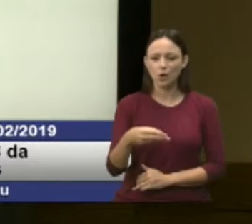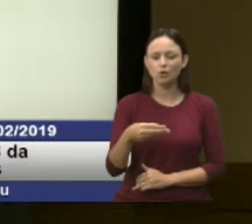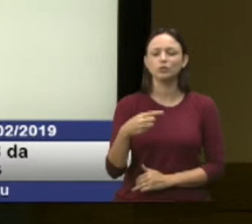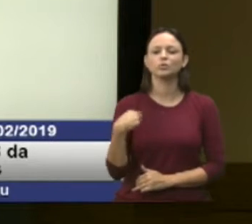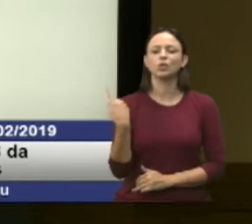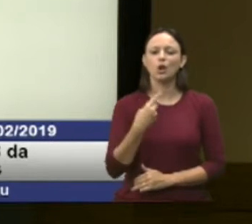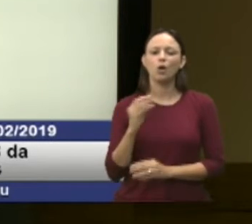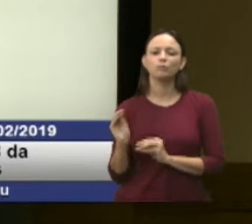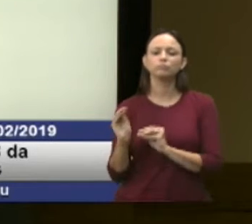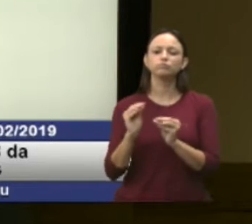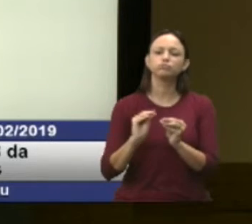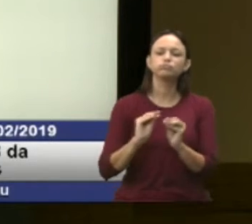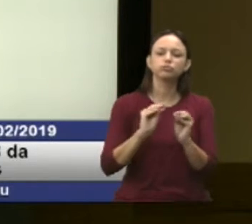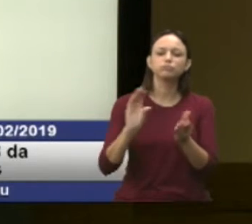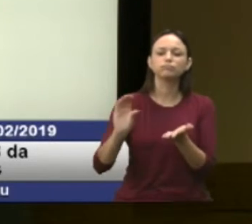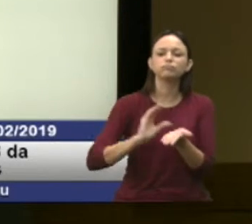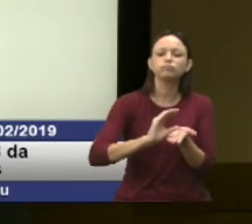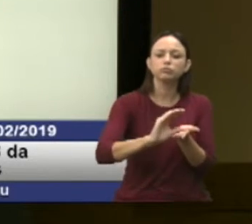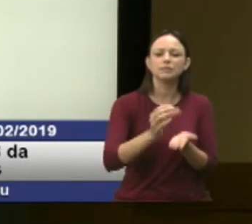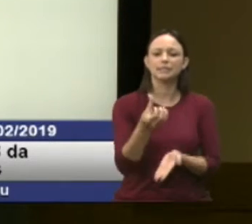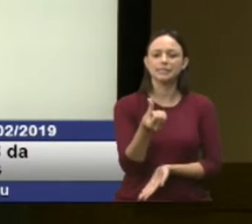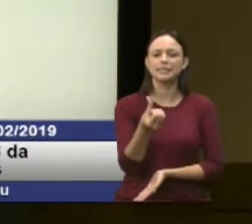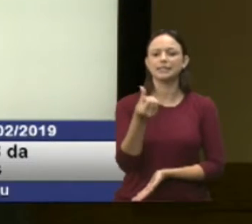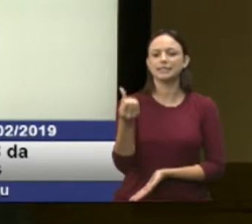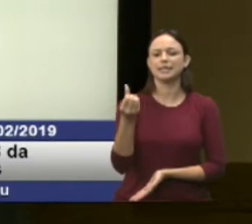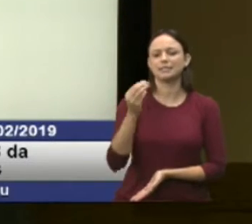aplicando 66 milhões,